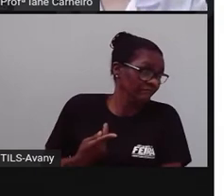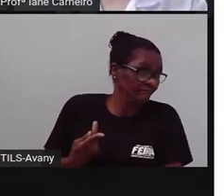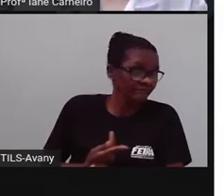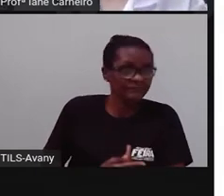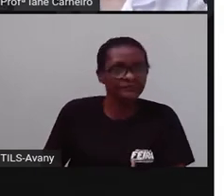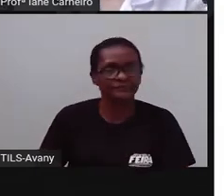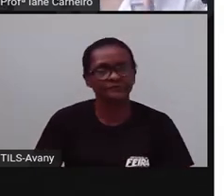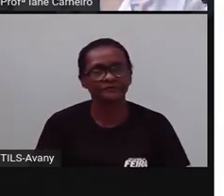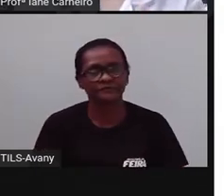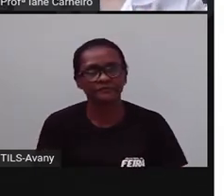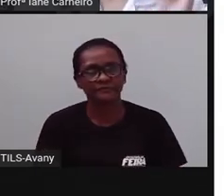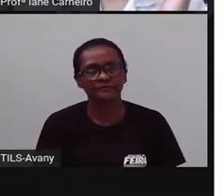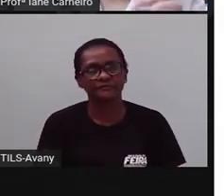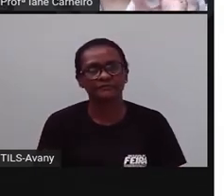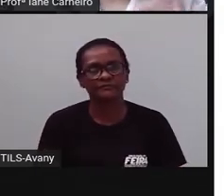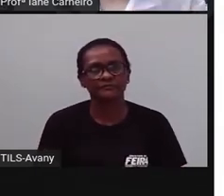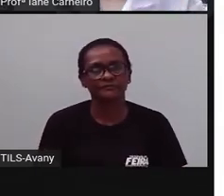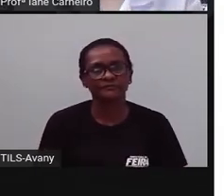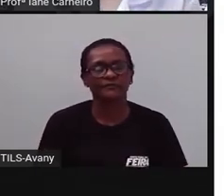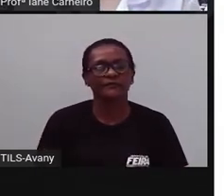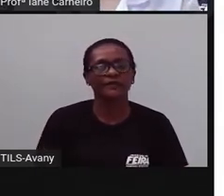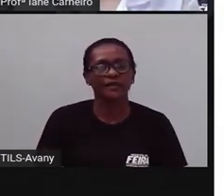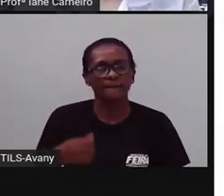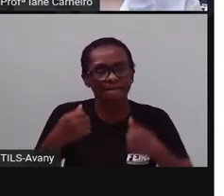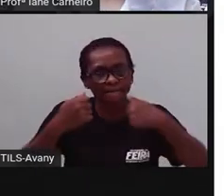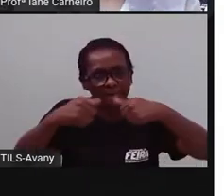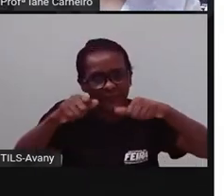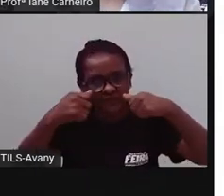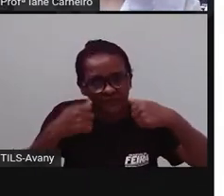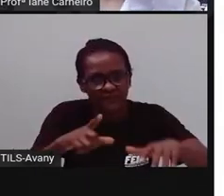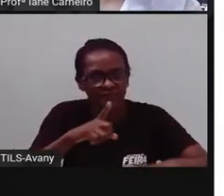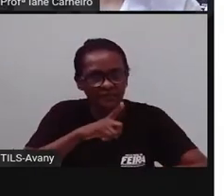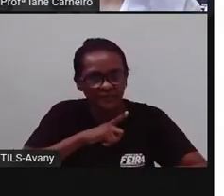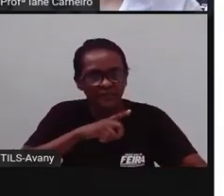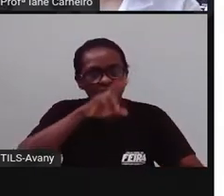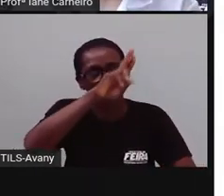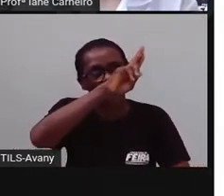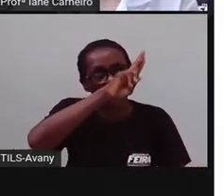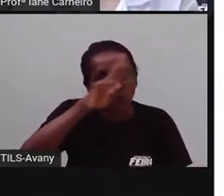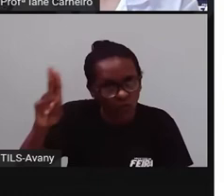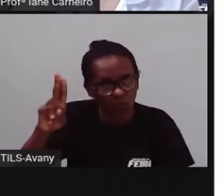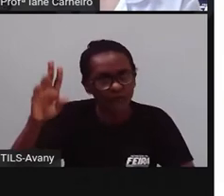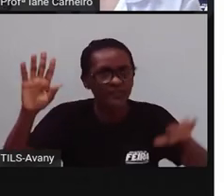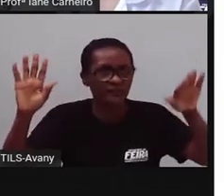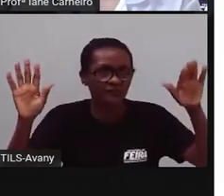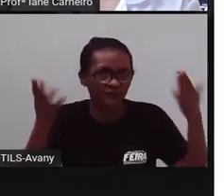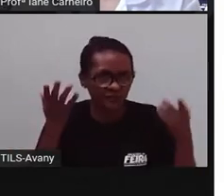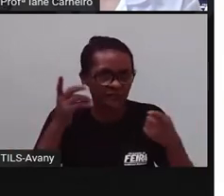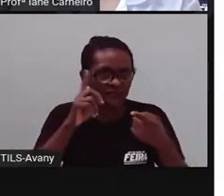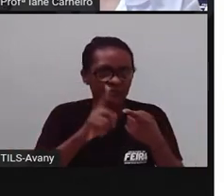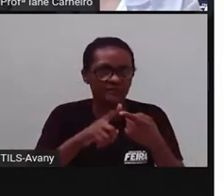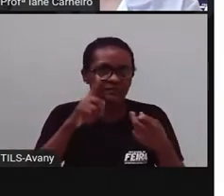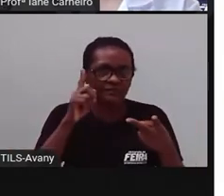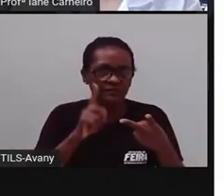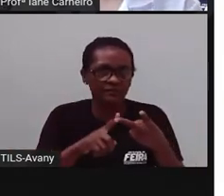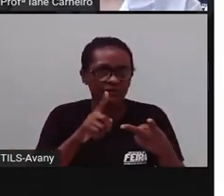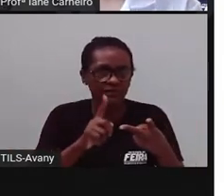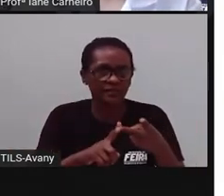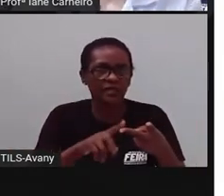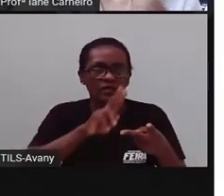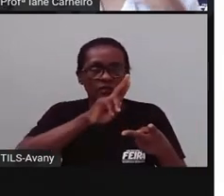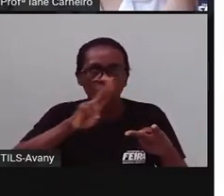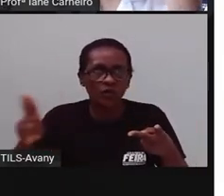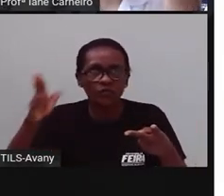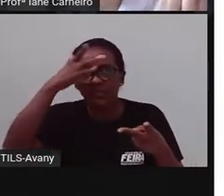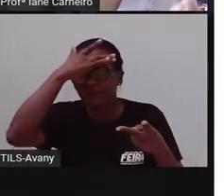eu só lembrando não convite tem que aparecer o nome do evento né que vai ocorrer o nome do remetente